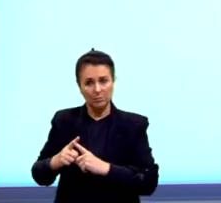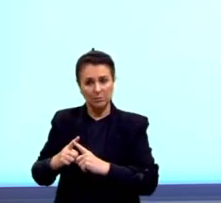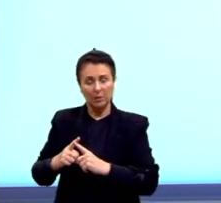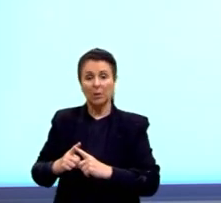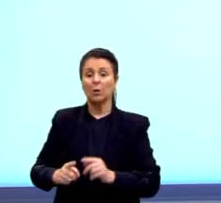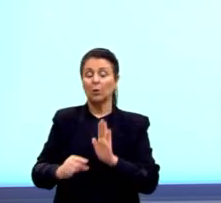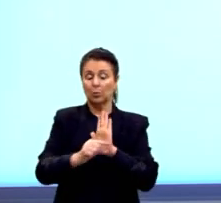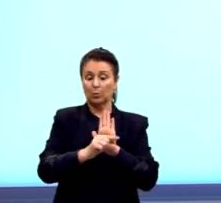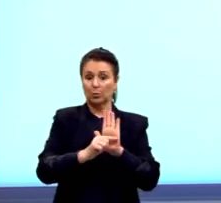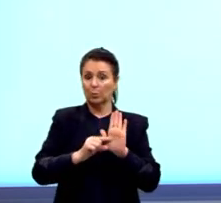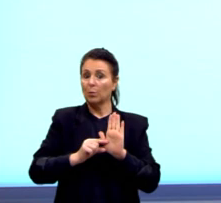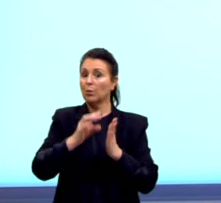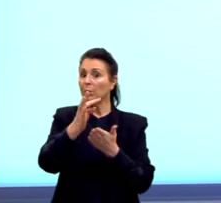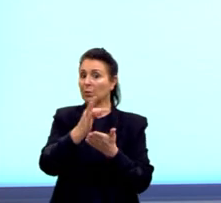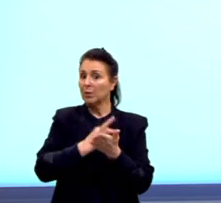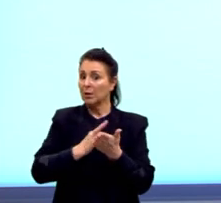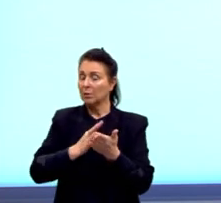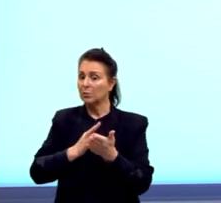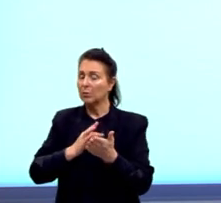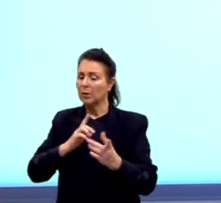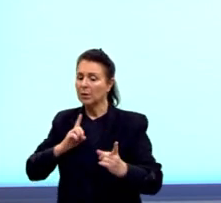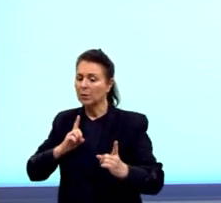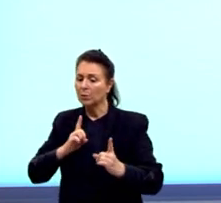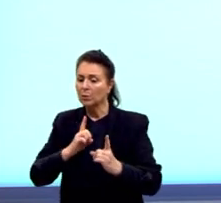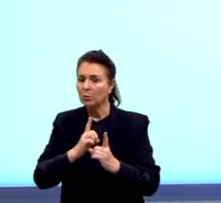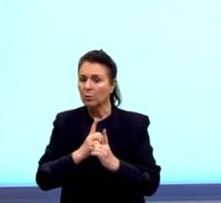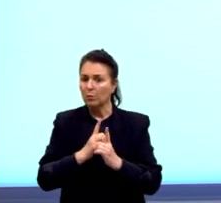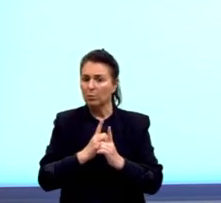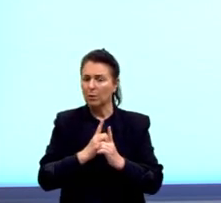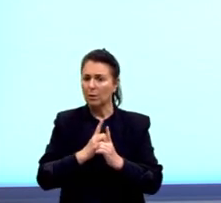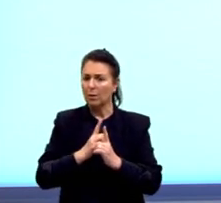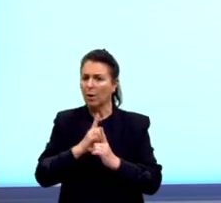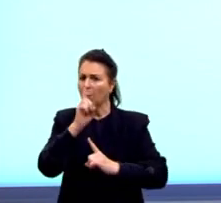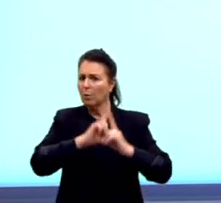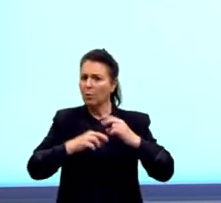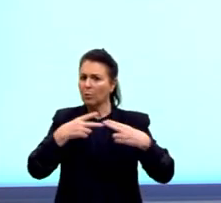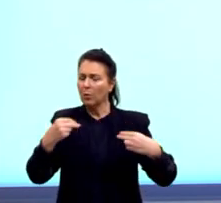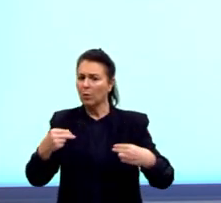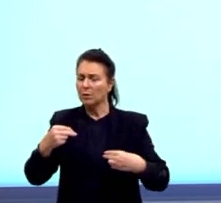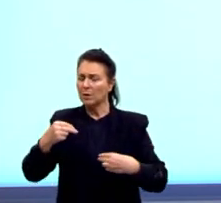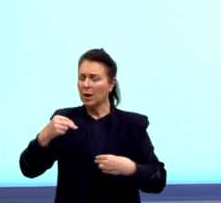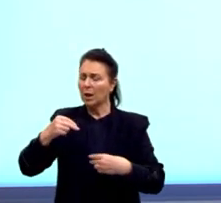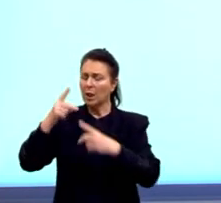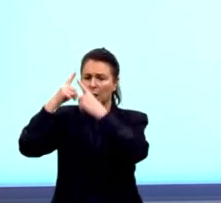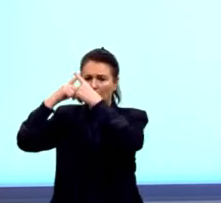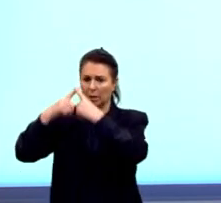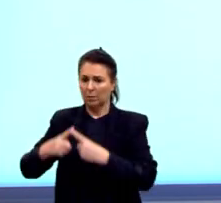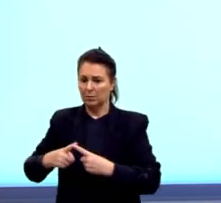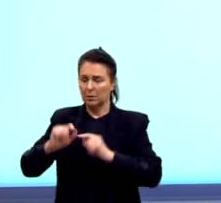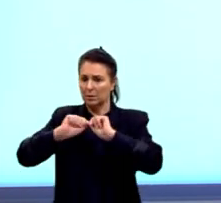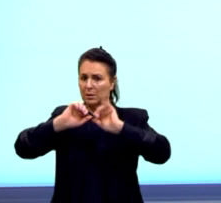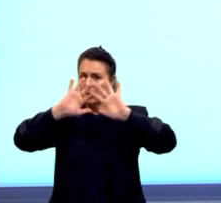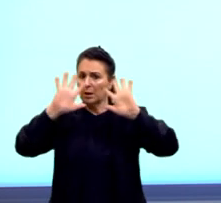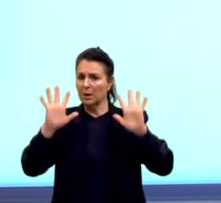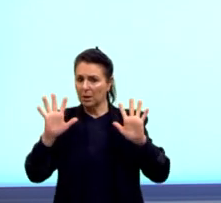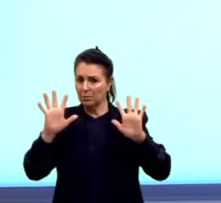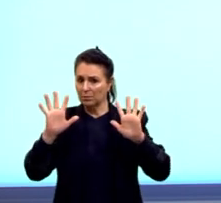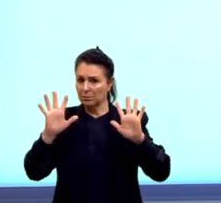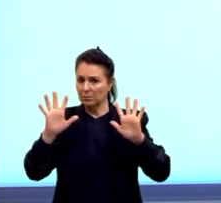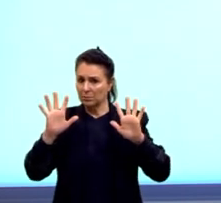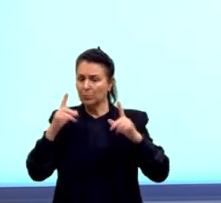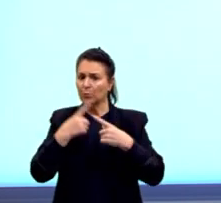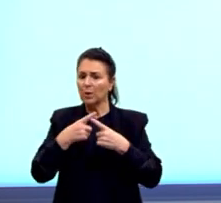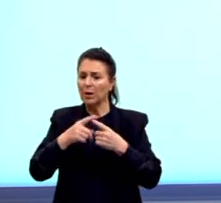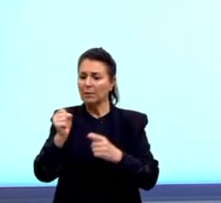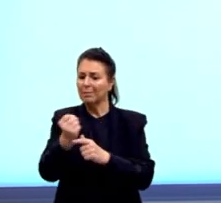autor do texto encontra um ponto Lógico que deixa Óbvio E claro o porquê de defender aquele